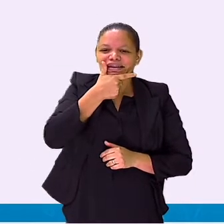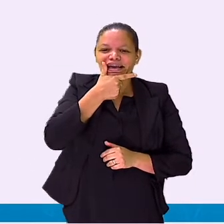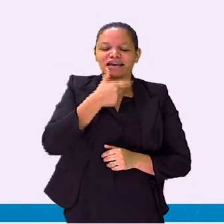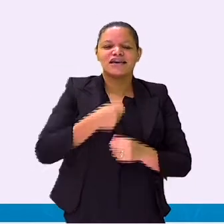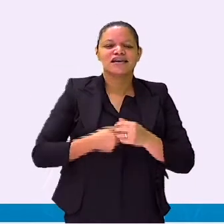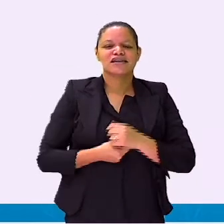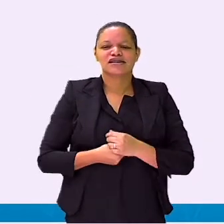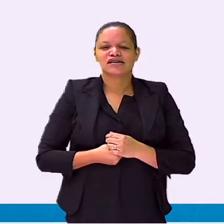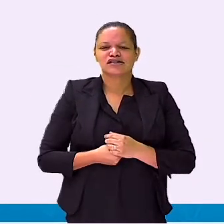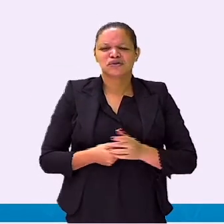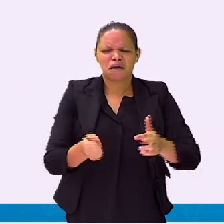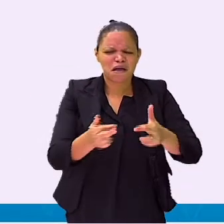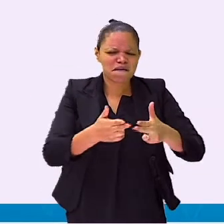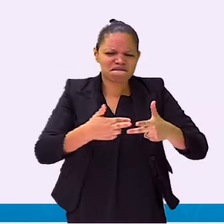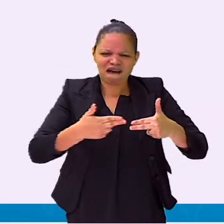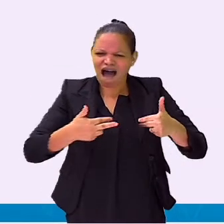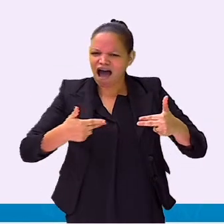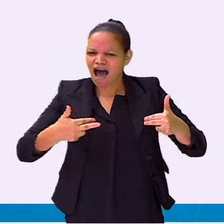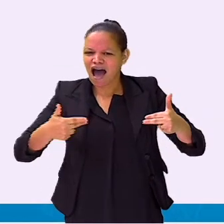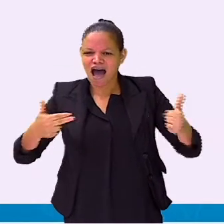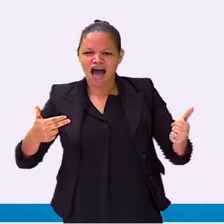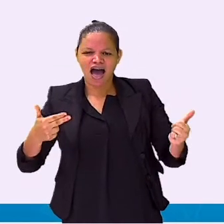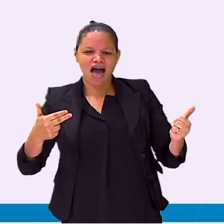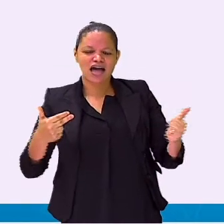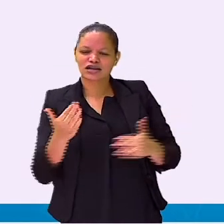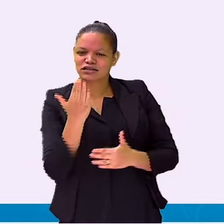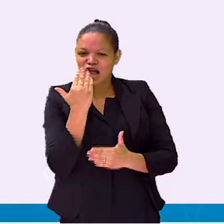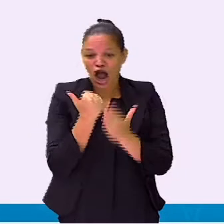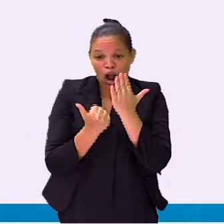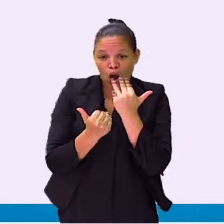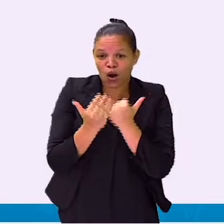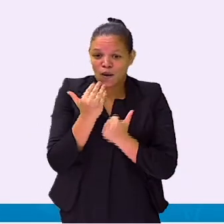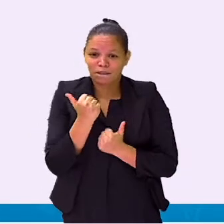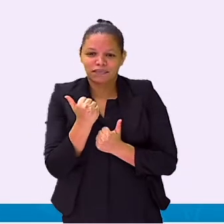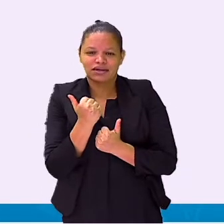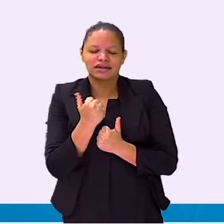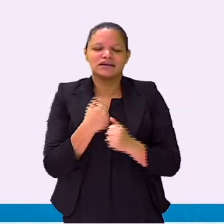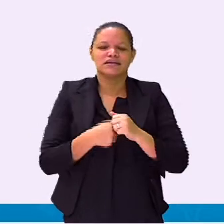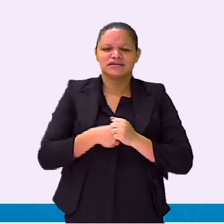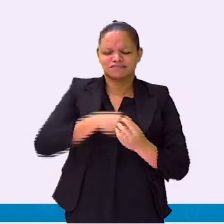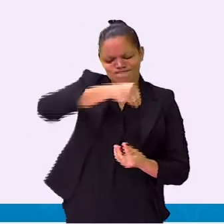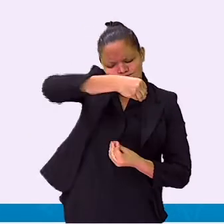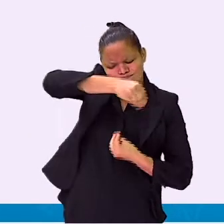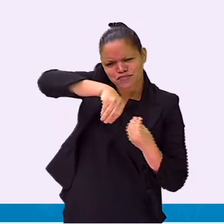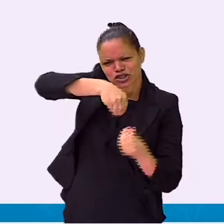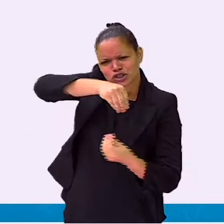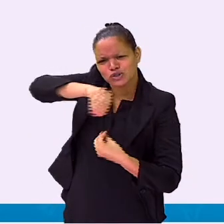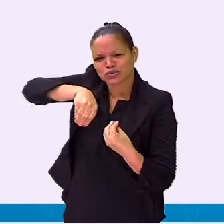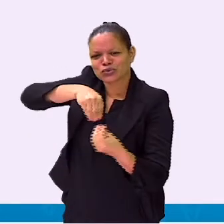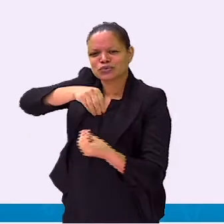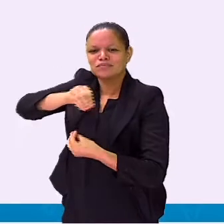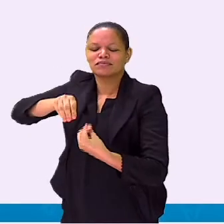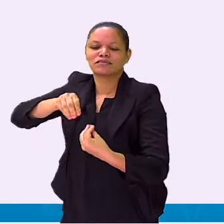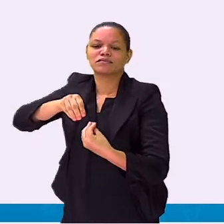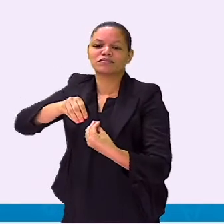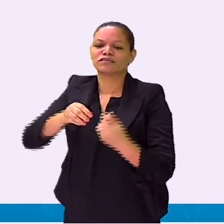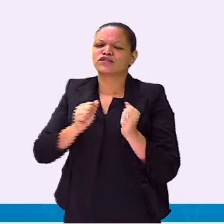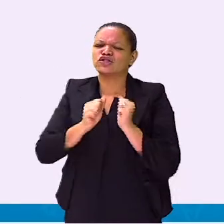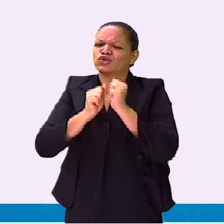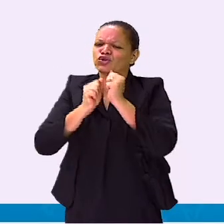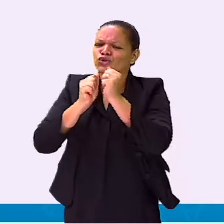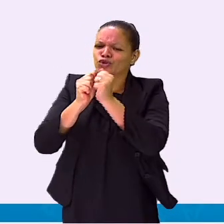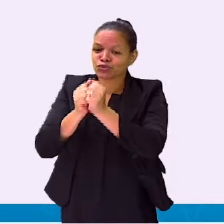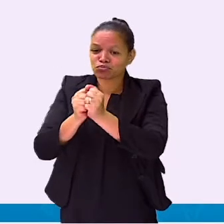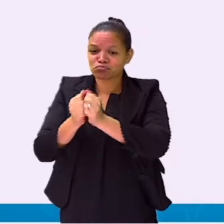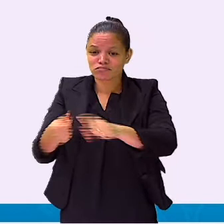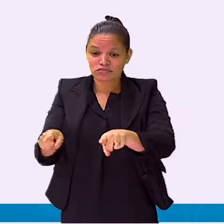mineiro mistura ingredientes oriundos dos 3 povos que formaram a população de Minas e também de grande parte